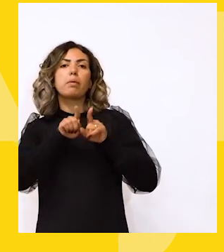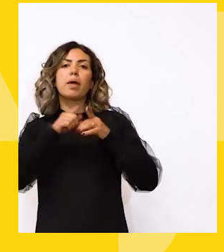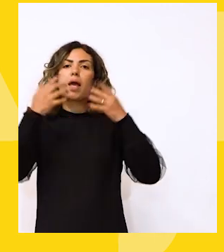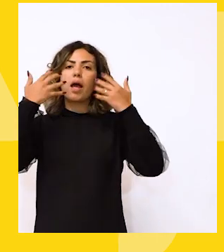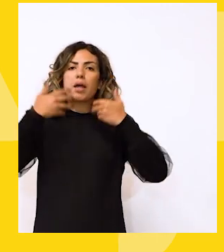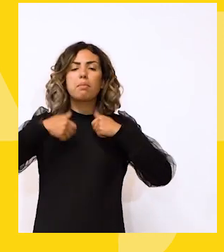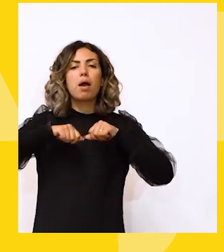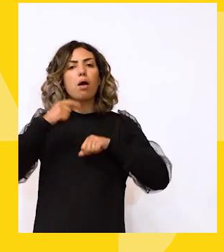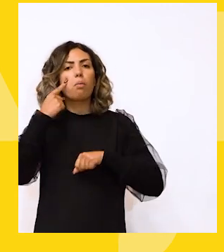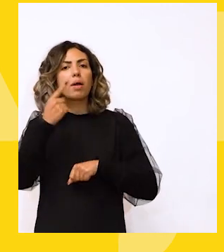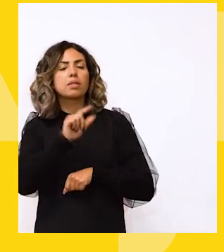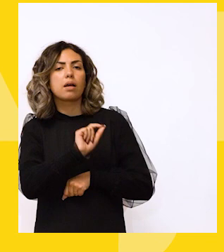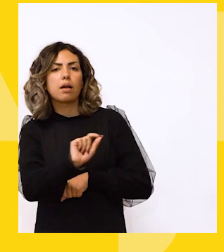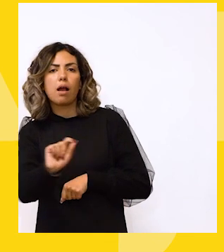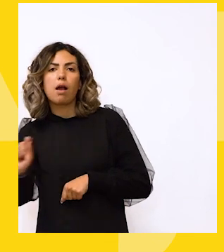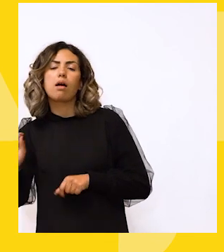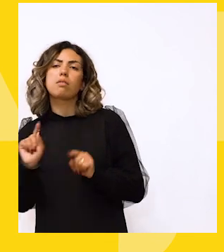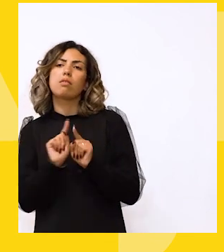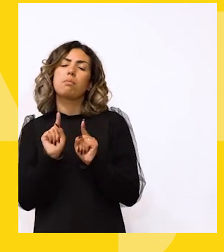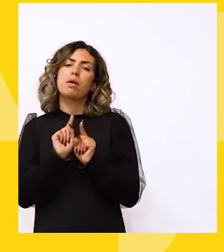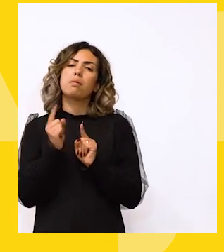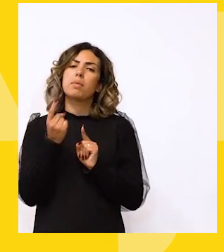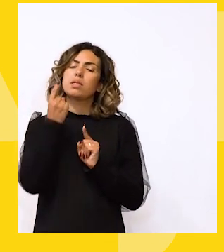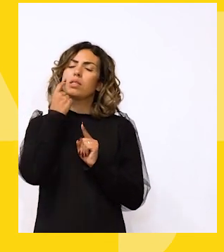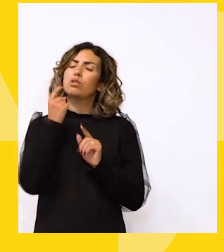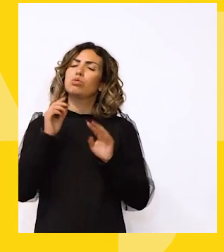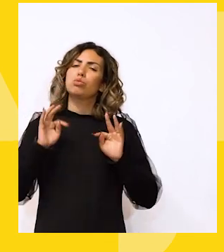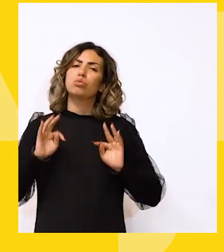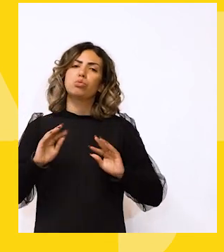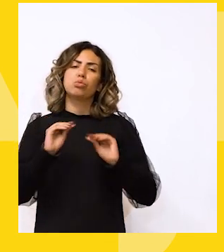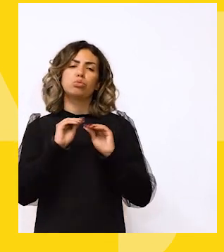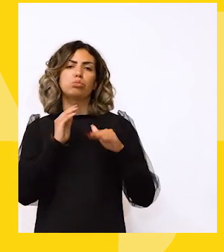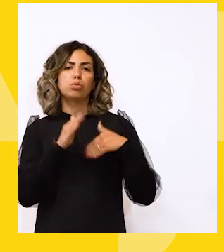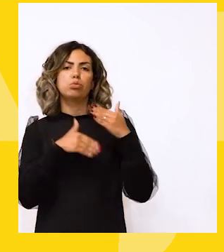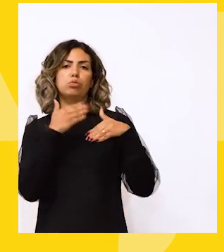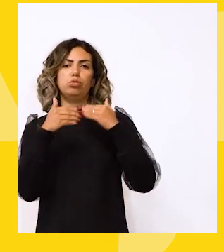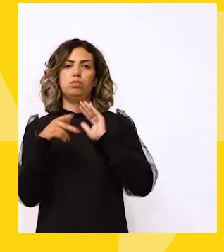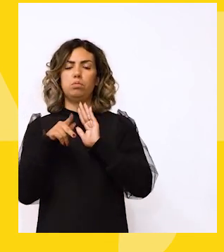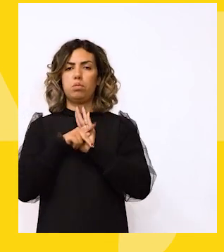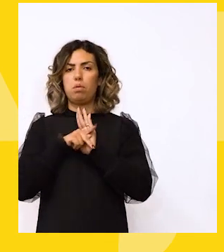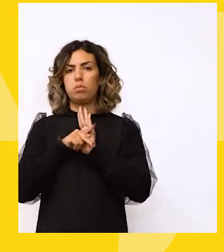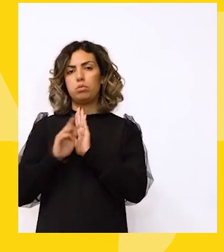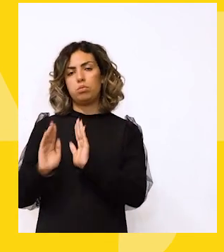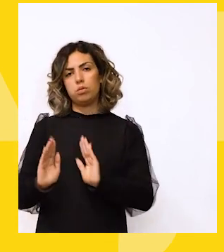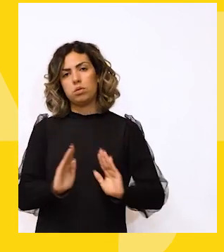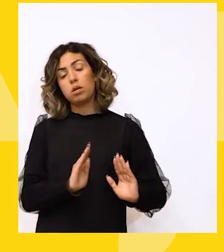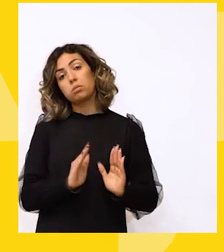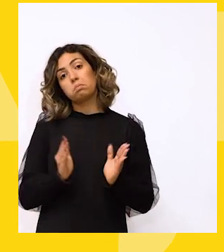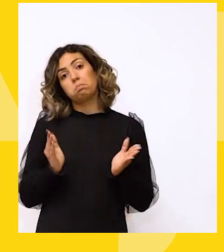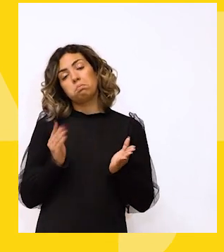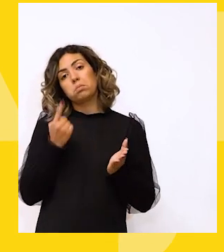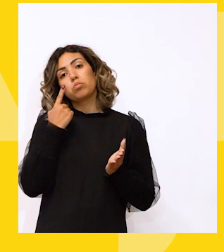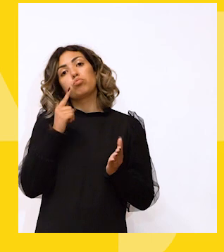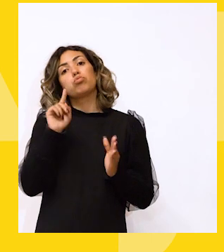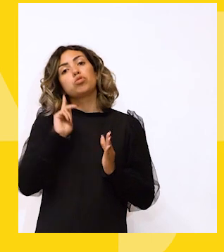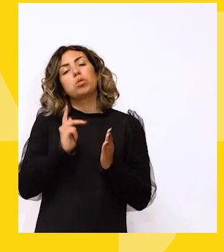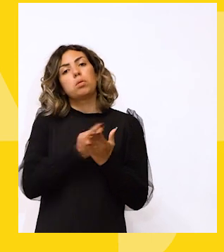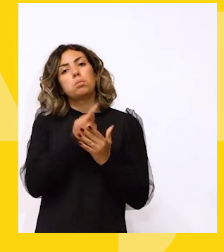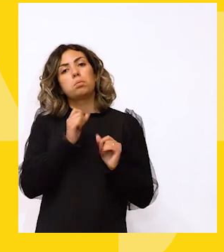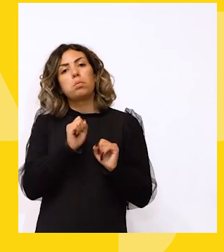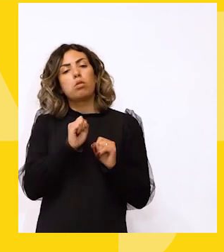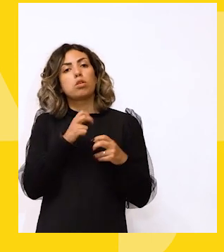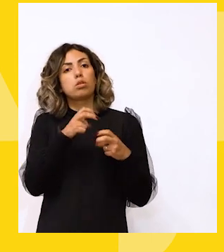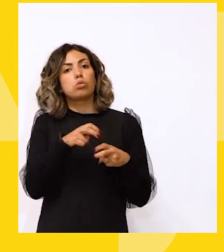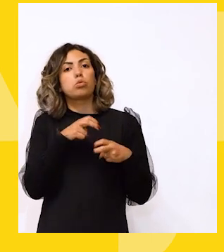de bem-estar animal obviamente pensando em todo o desempenho produtivo eficiência do processo né Um dia quem sabe chegar na pecuária na